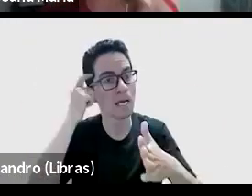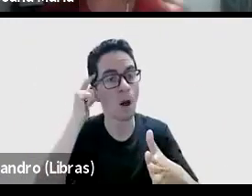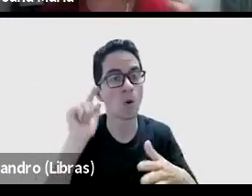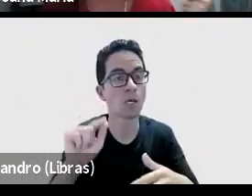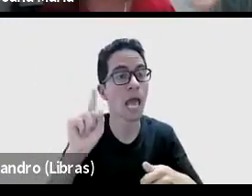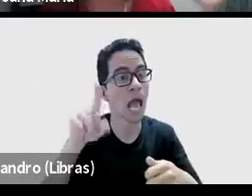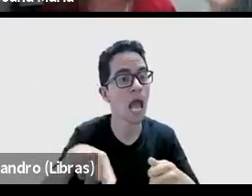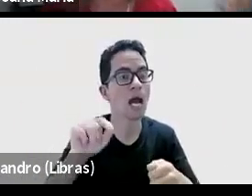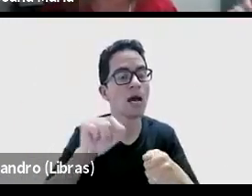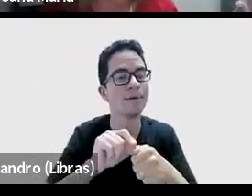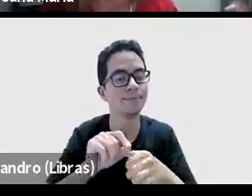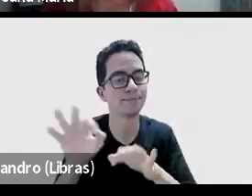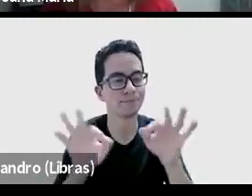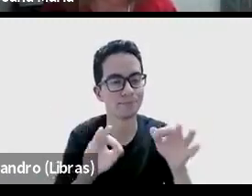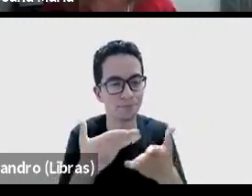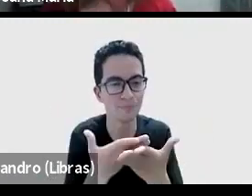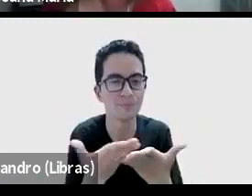né?